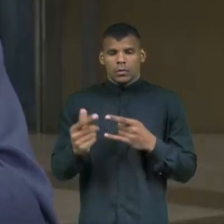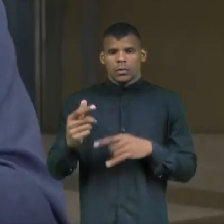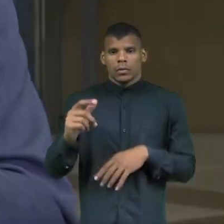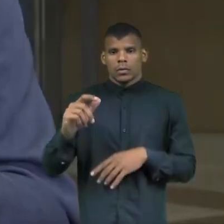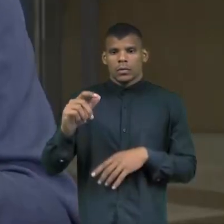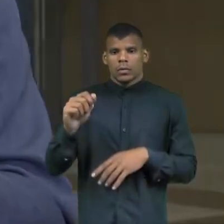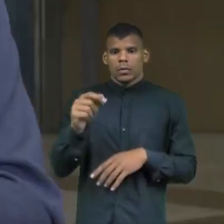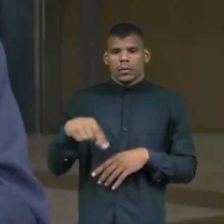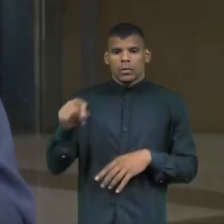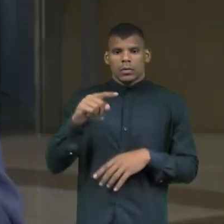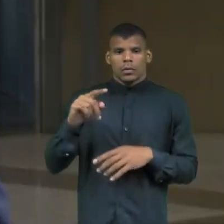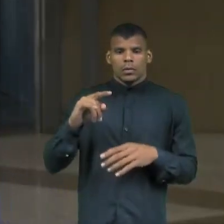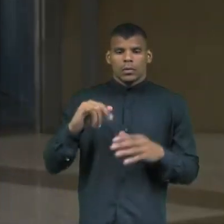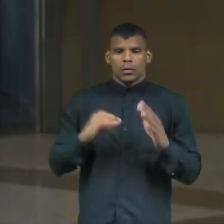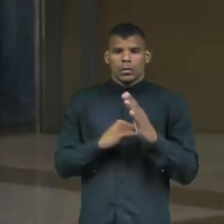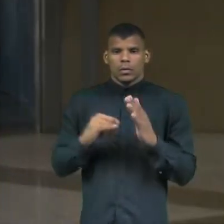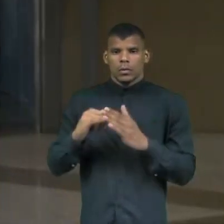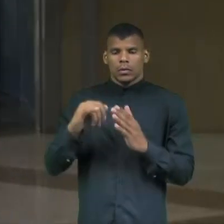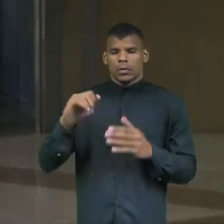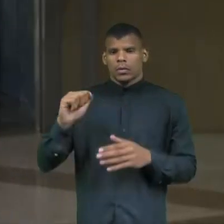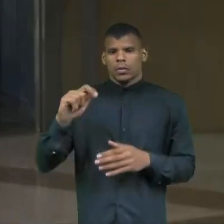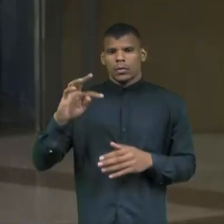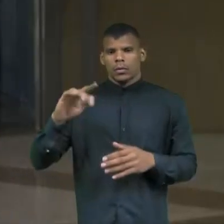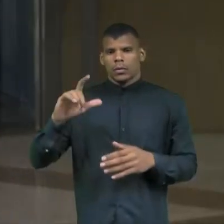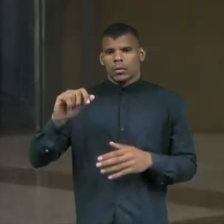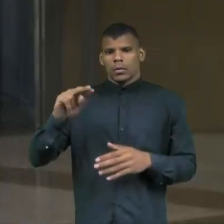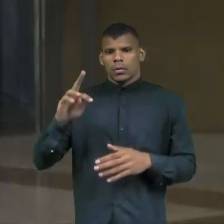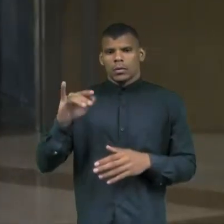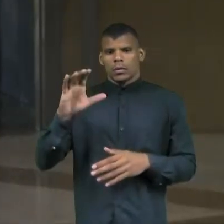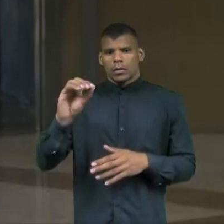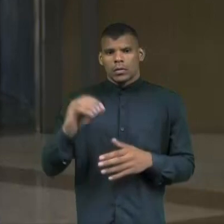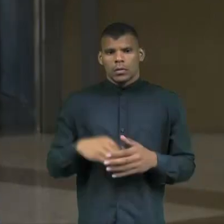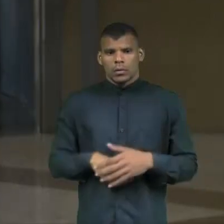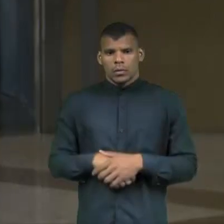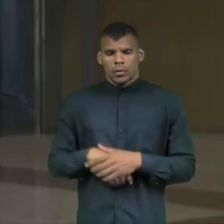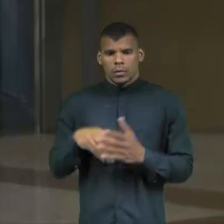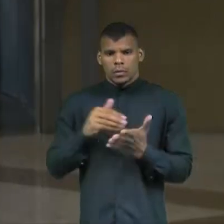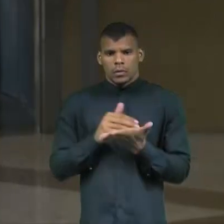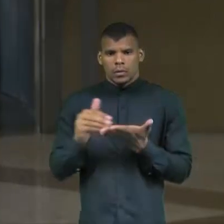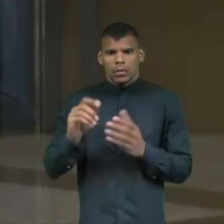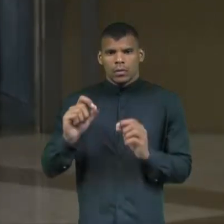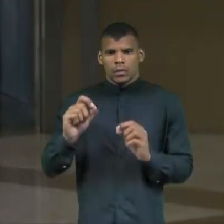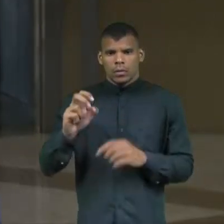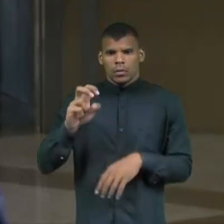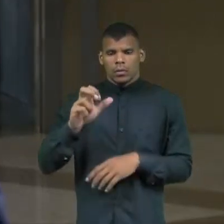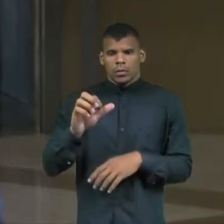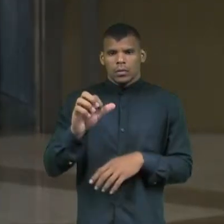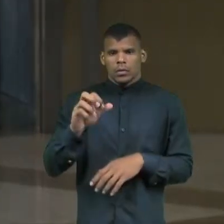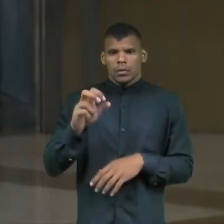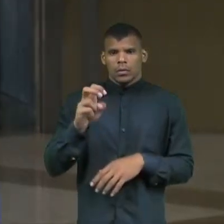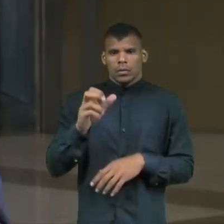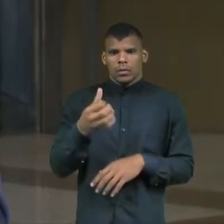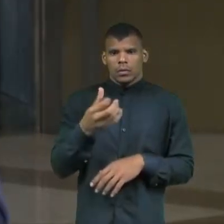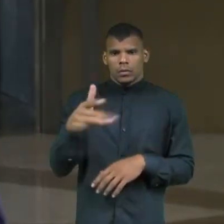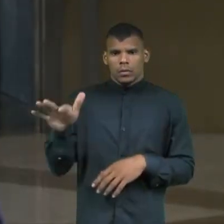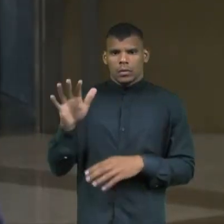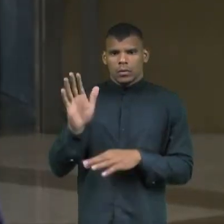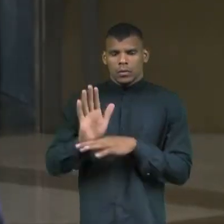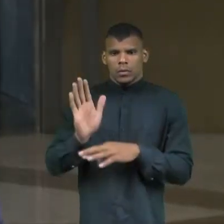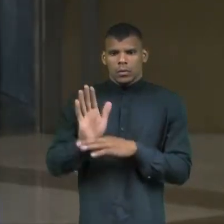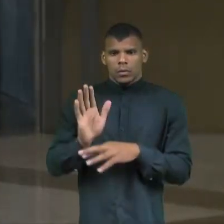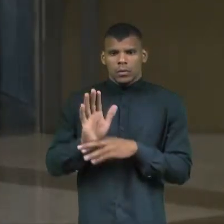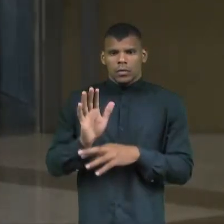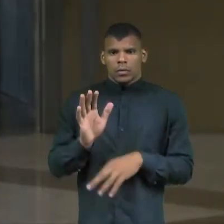YouTube/ Instituto Atlântico. O evento, o talk, começa às 18h30 da tarde, 18h30, logo